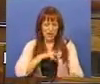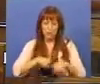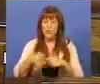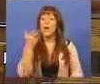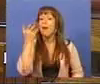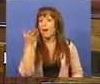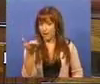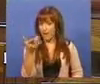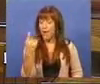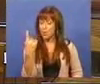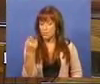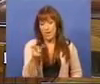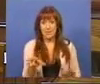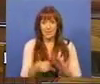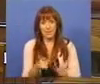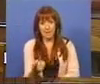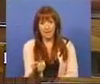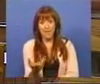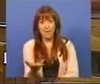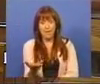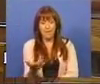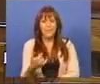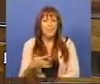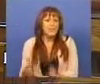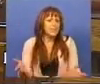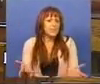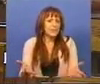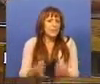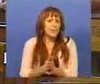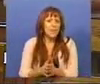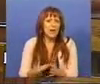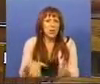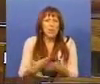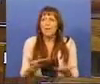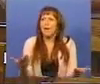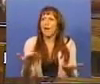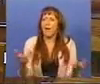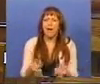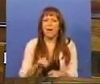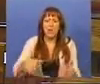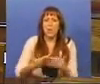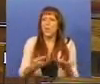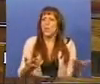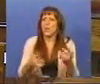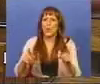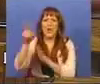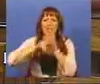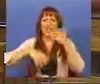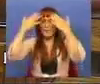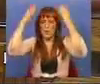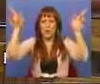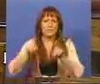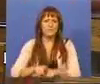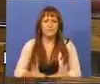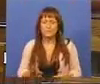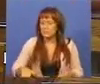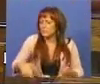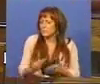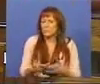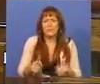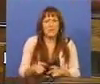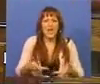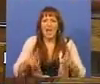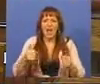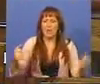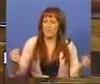política, esta é uma delas. E não servirá a ninguém, não servirá ao regime democrático, não servirá à